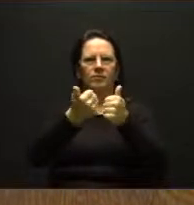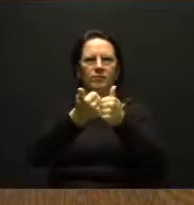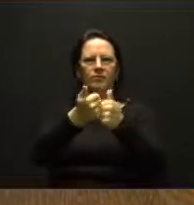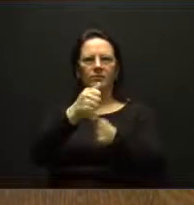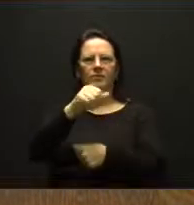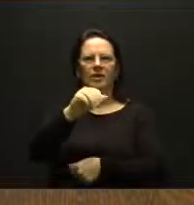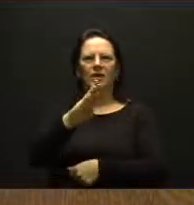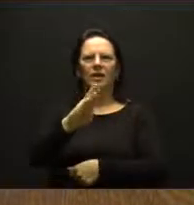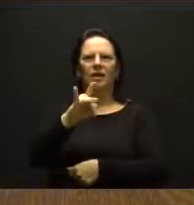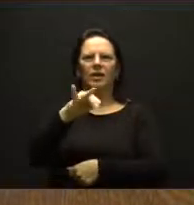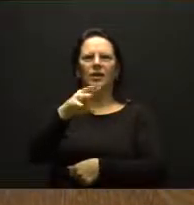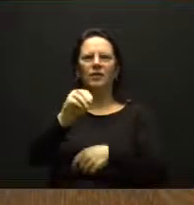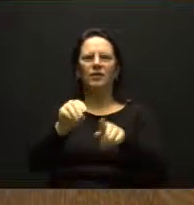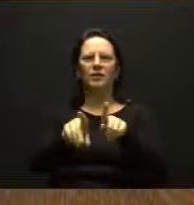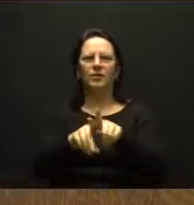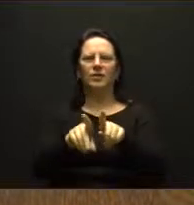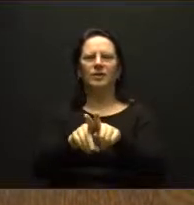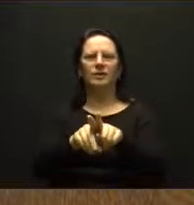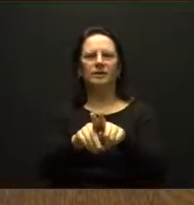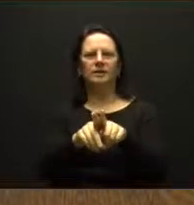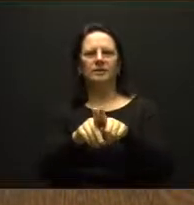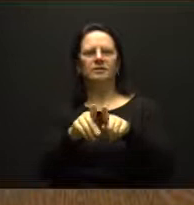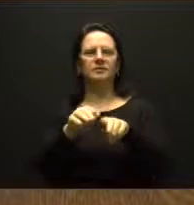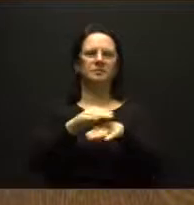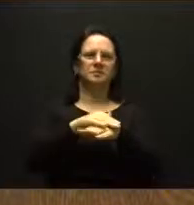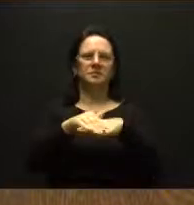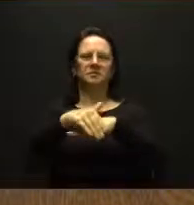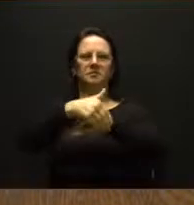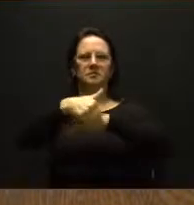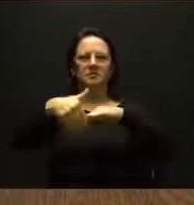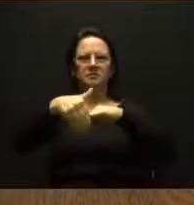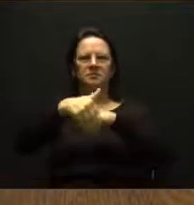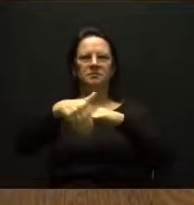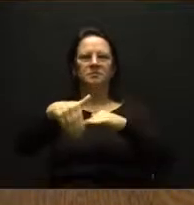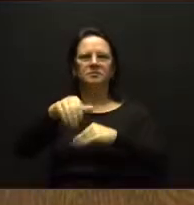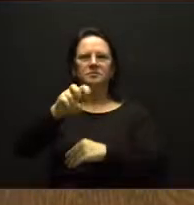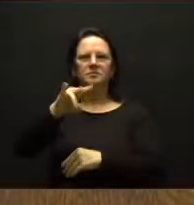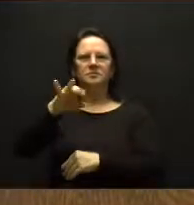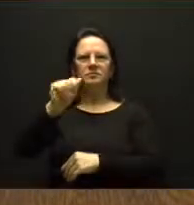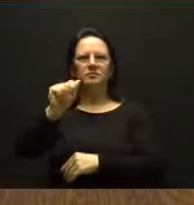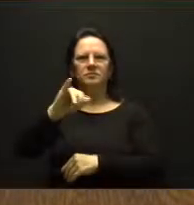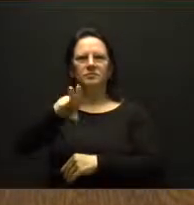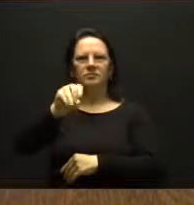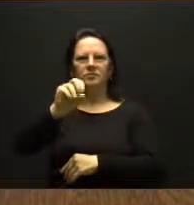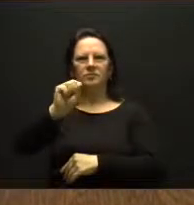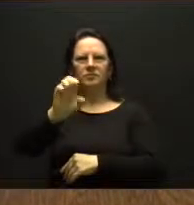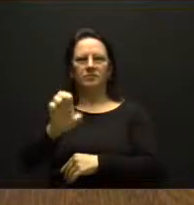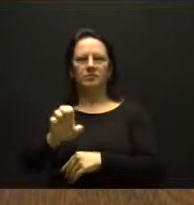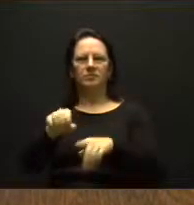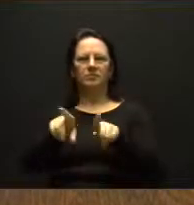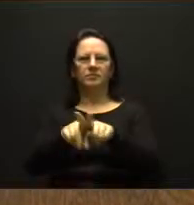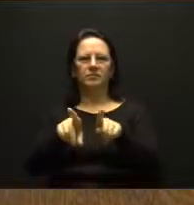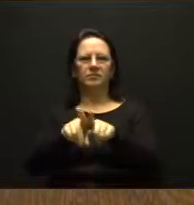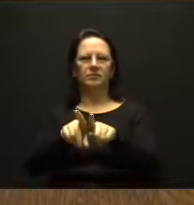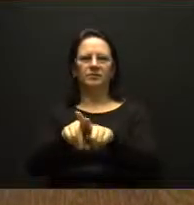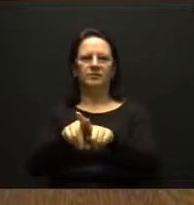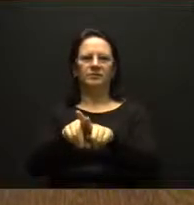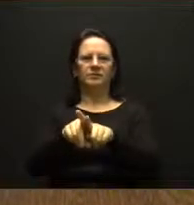na rua margarida lourenço o vereador padre maria vieira de azevedo vila são josé